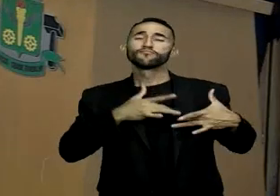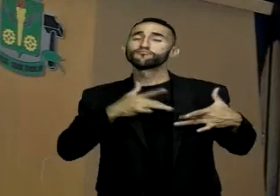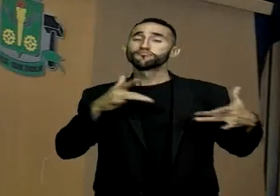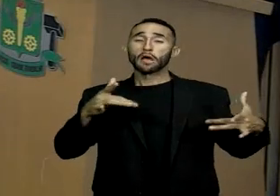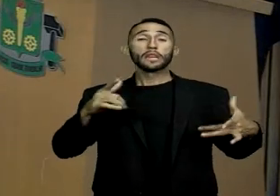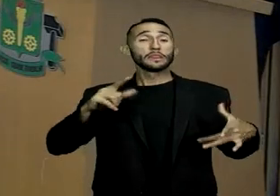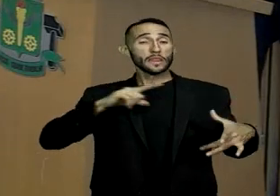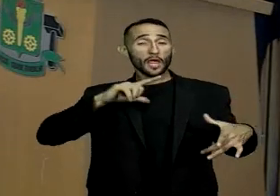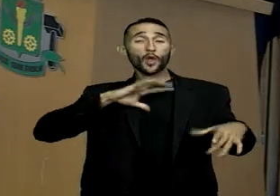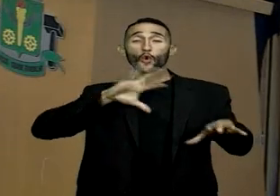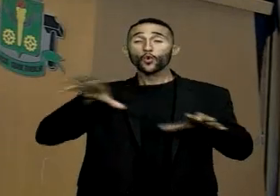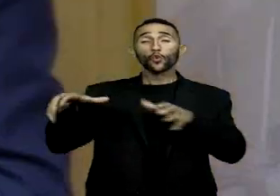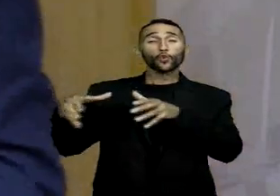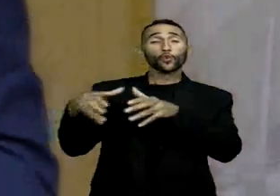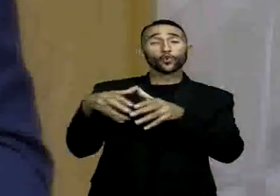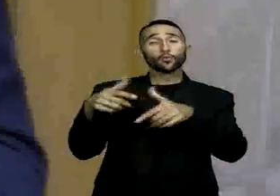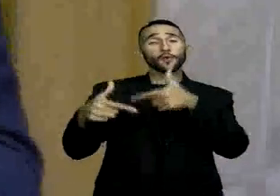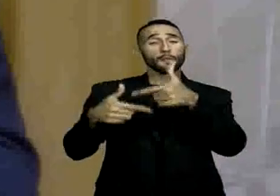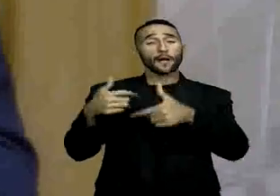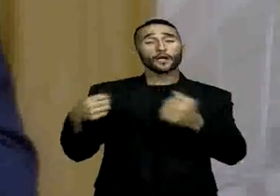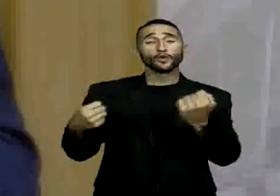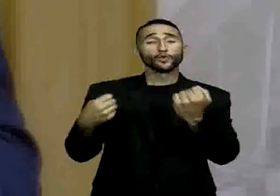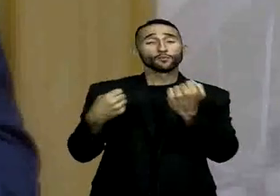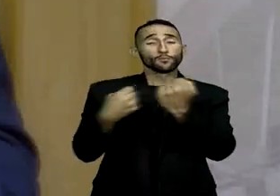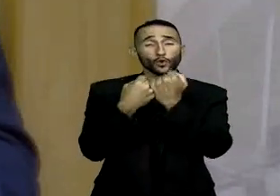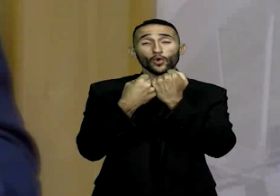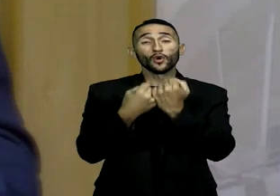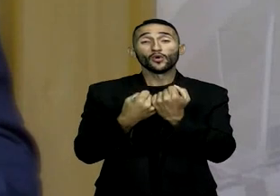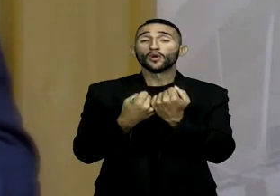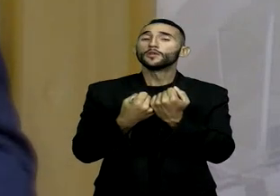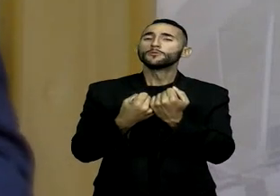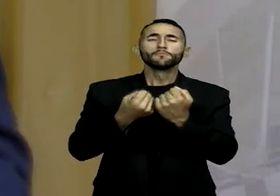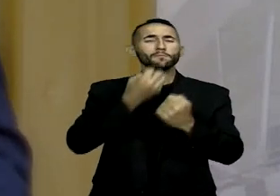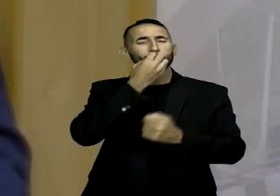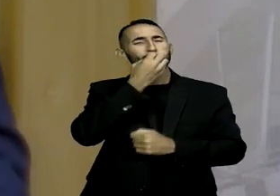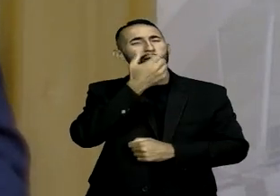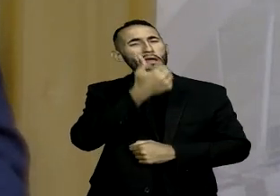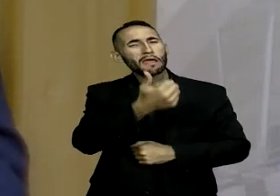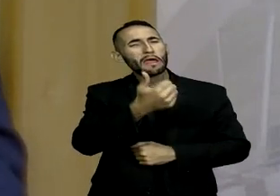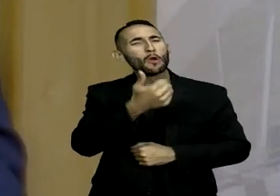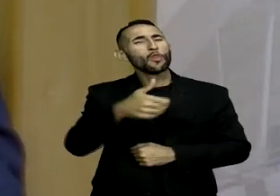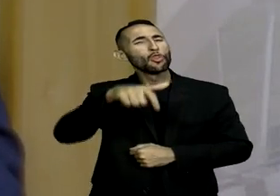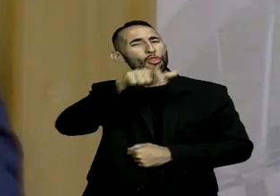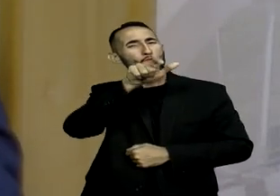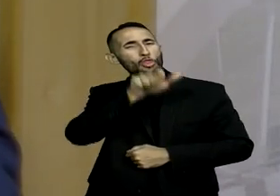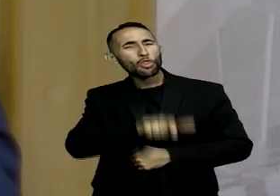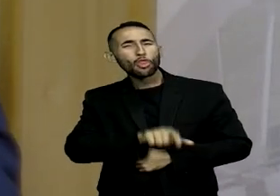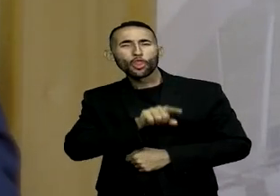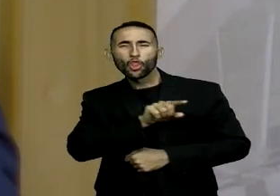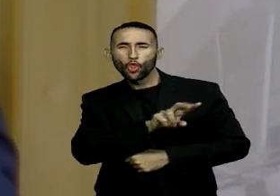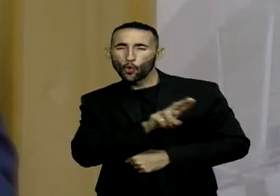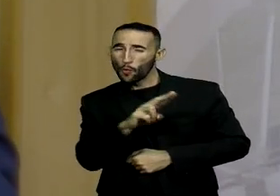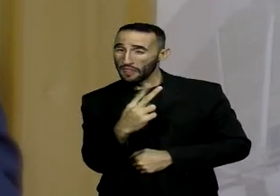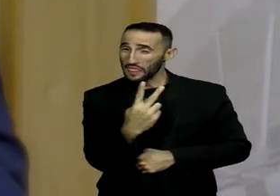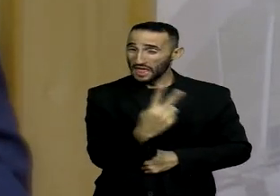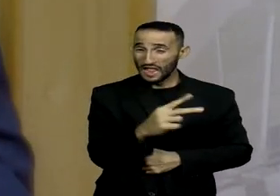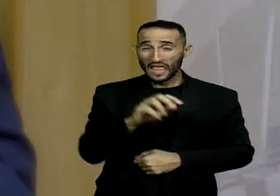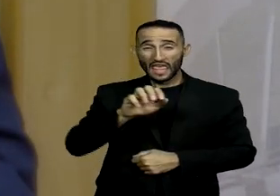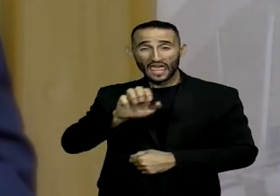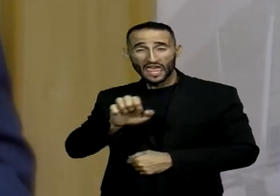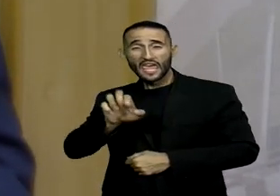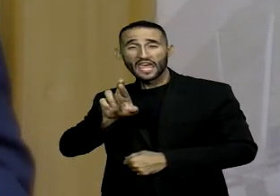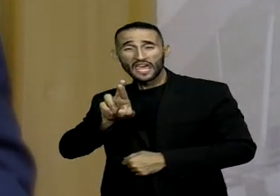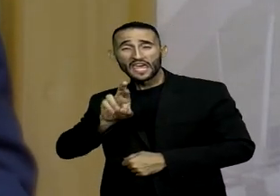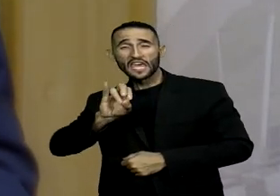aqui denominado pelo vereador Josias. E o nome Erivelto é um nome de jogador caro, né? É um nome de gente que sabe